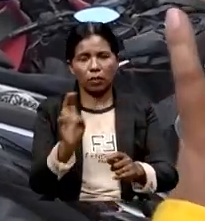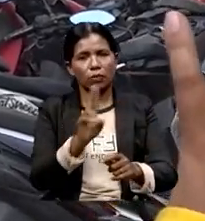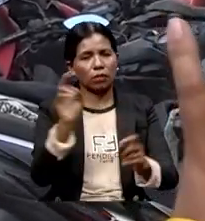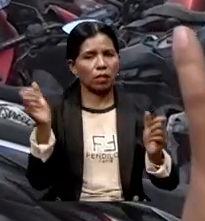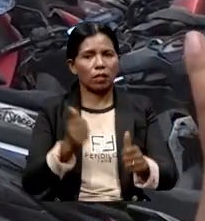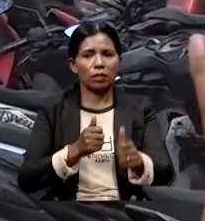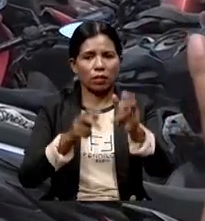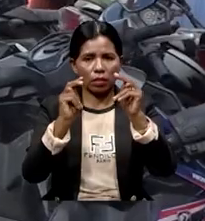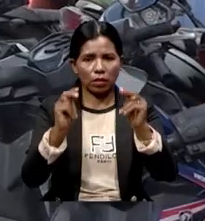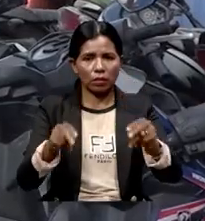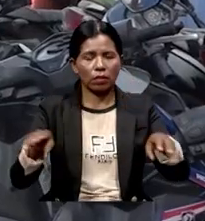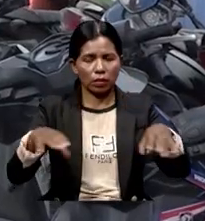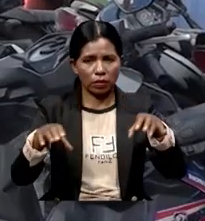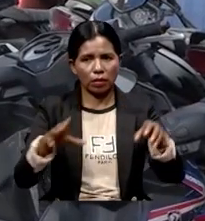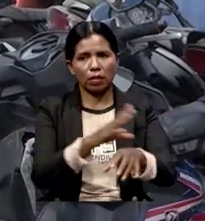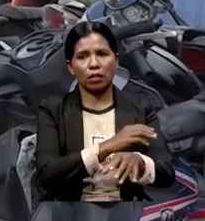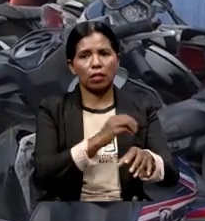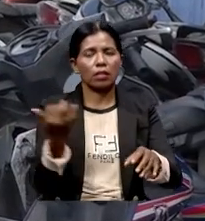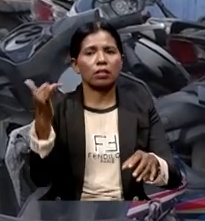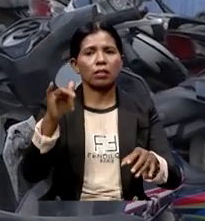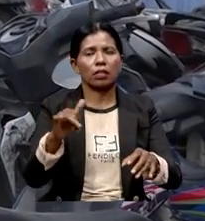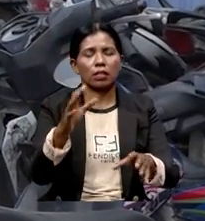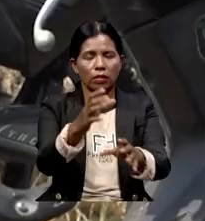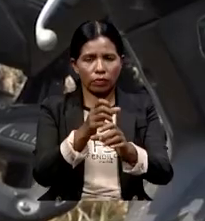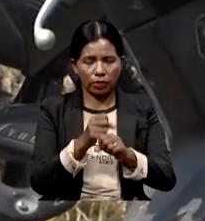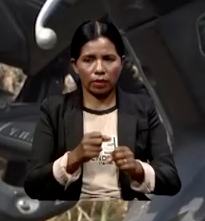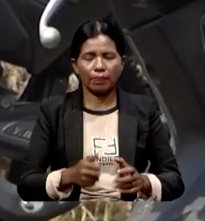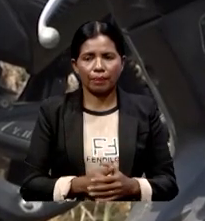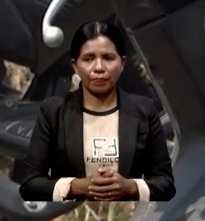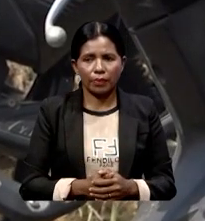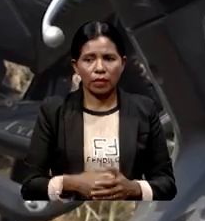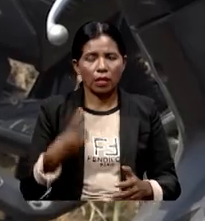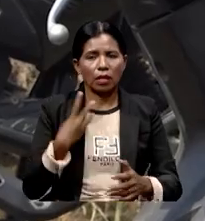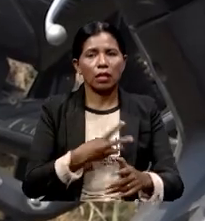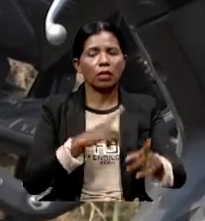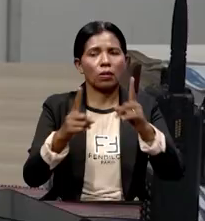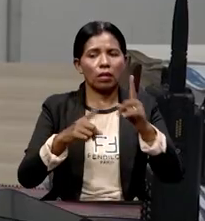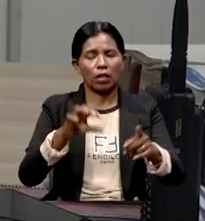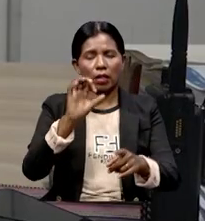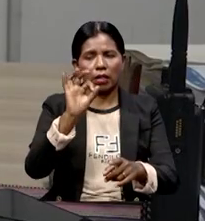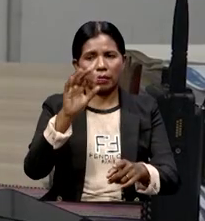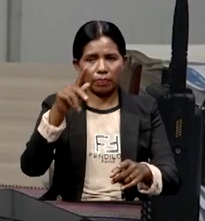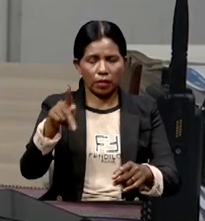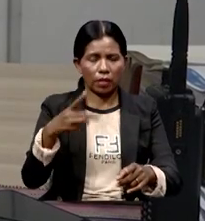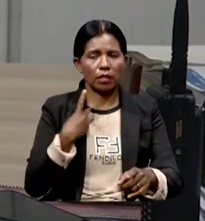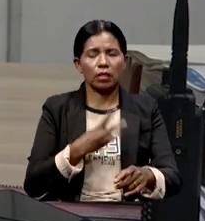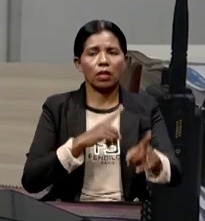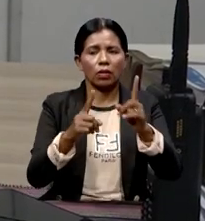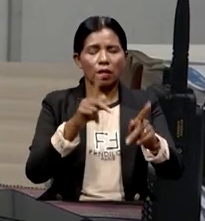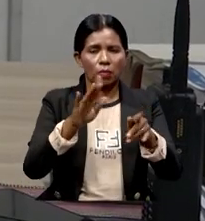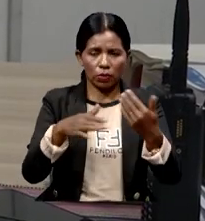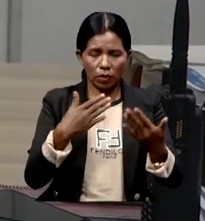tuir necessidade de serviço, mas Cira se prende. Yaretne ita kulir ti media sosial ita kuliran emo